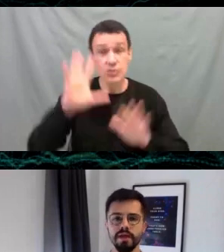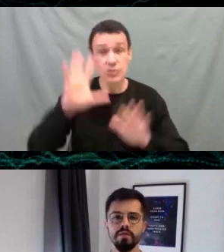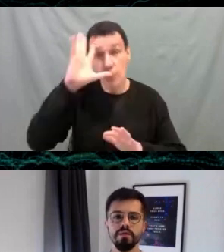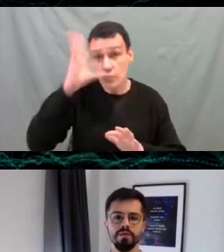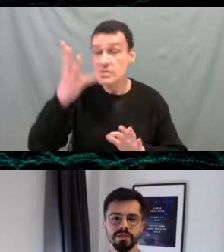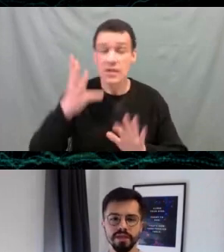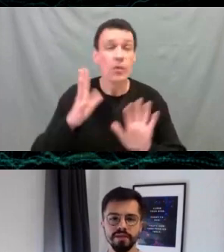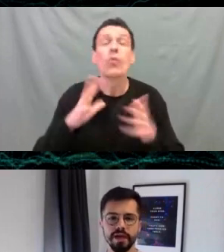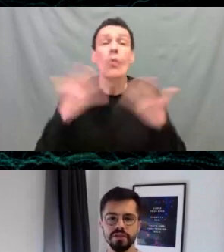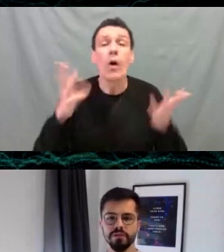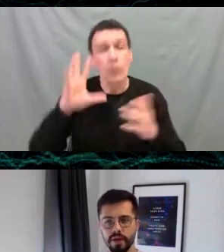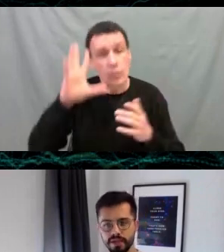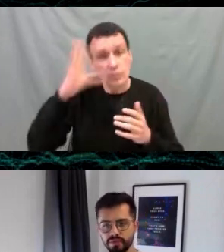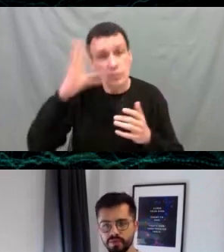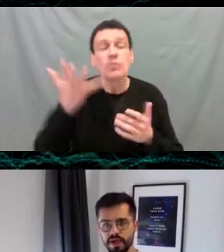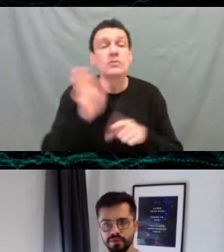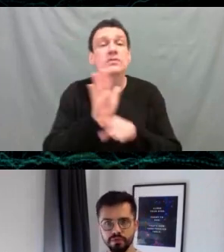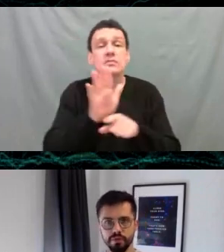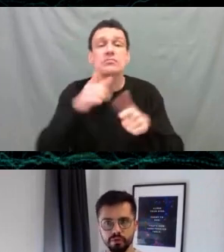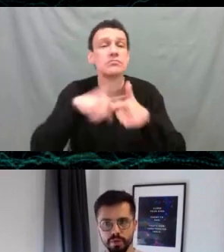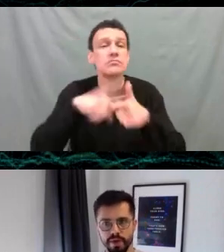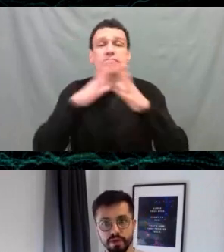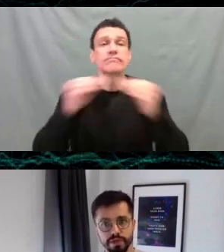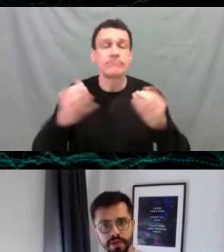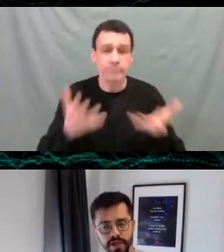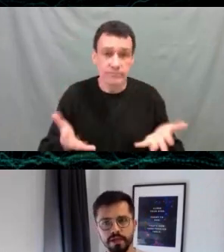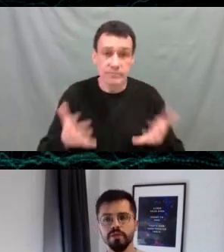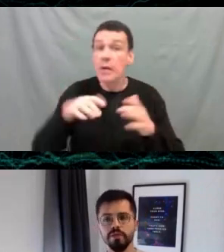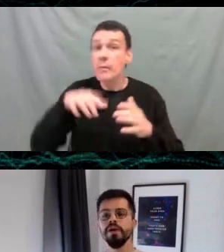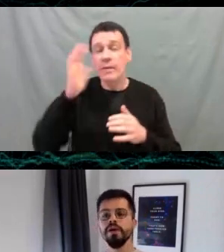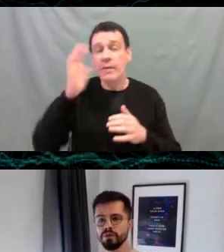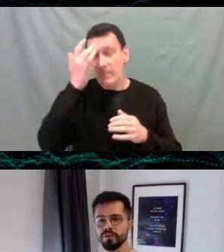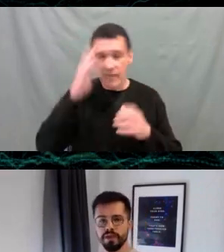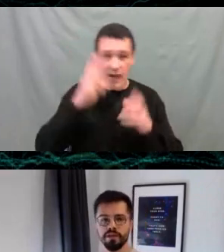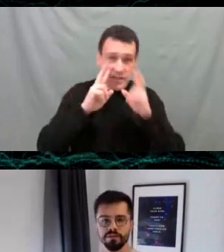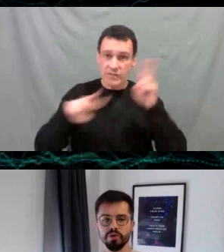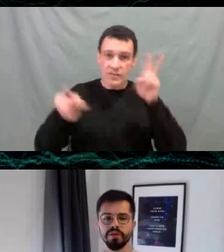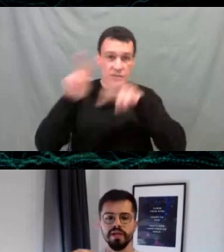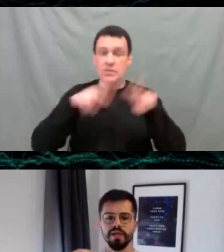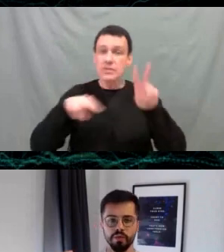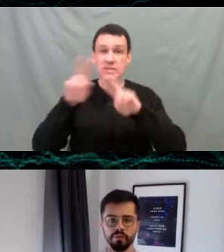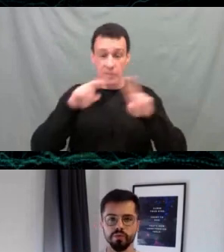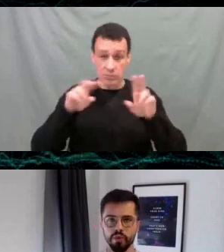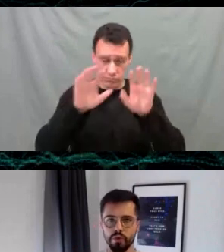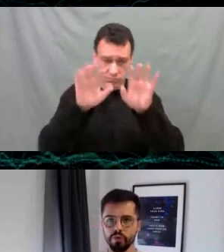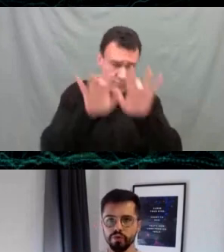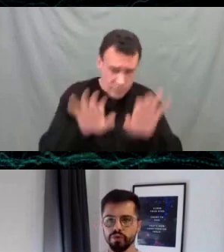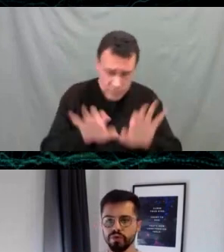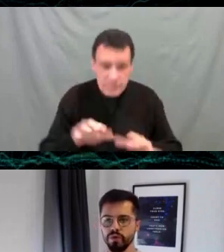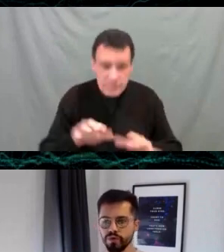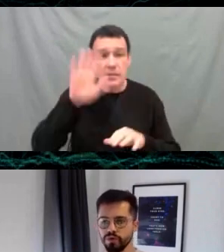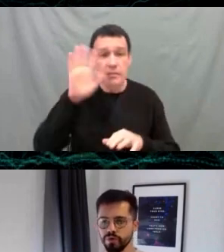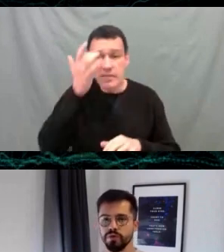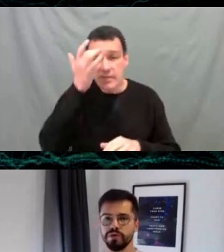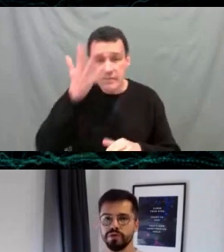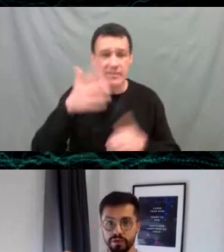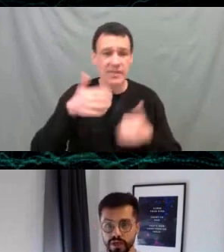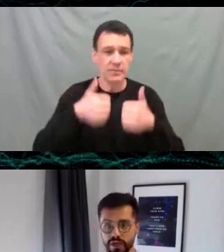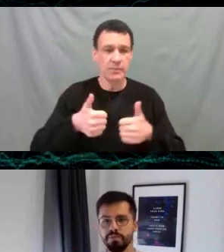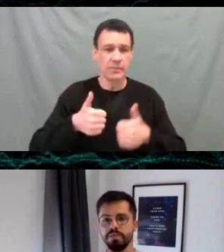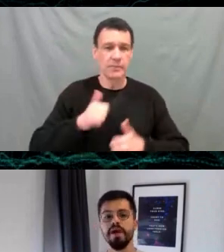disse que a gente começa a ter uma visibilidade mais fácil do ambiente está criando a gente consegue transportar isso com os